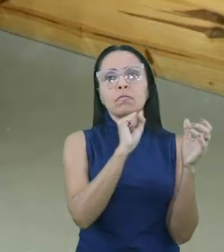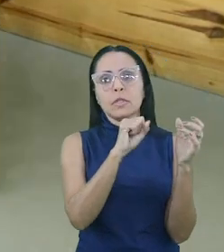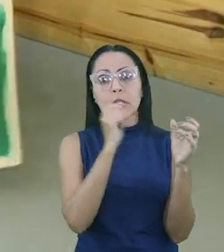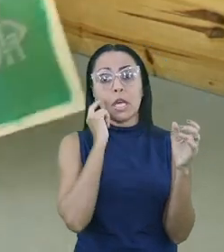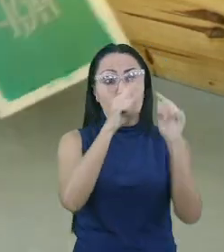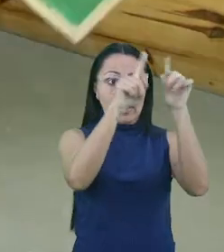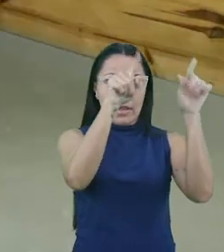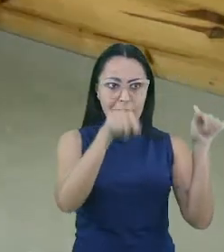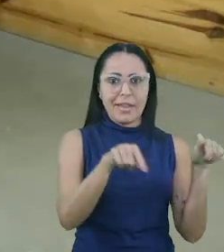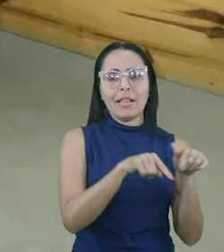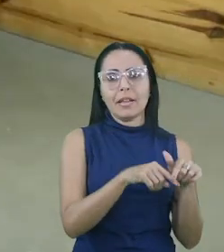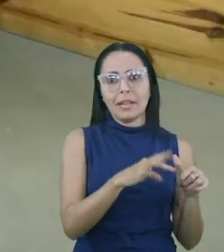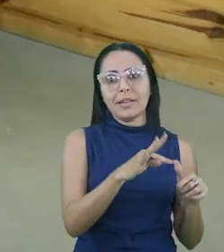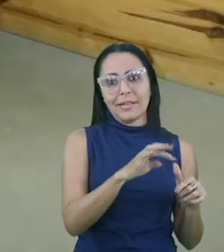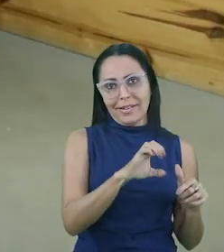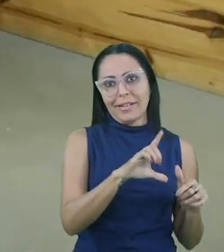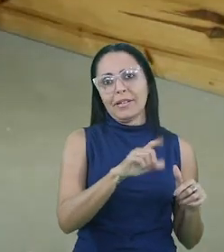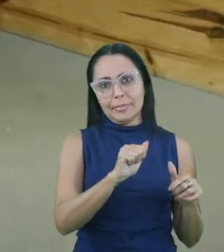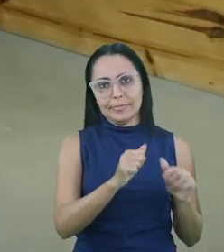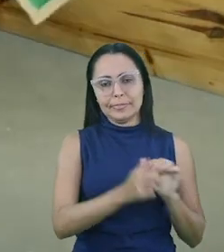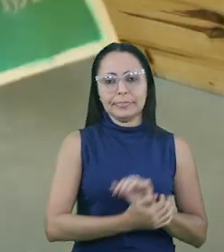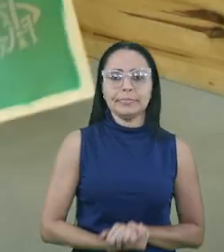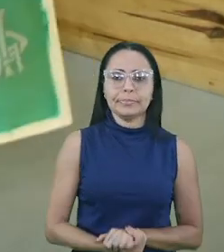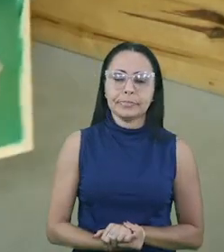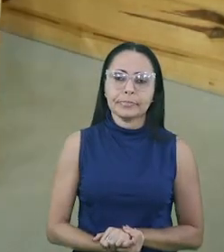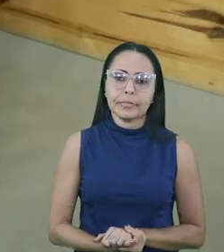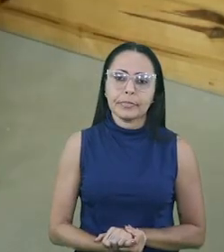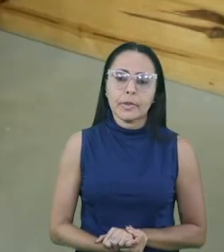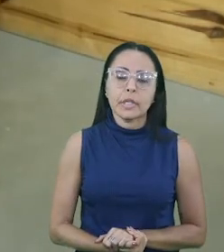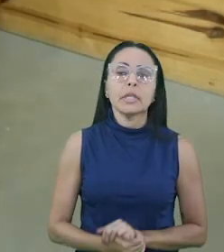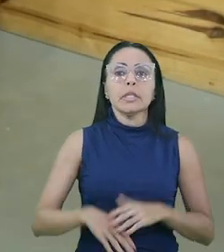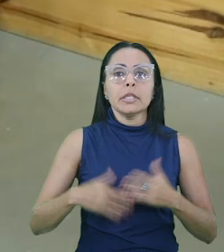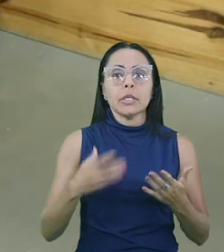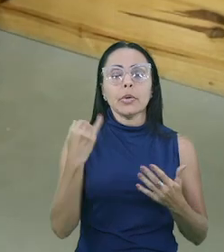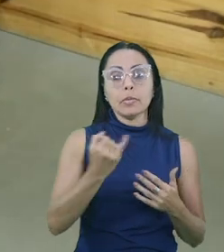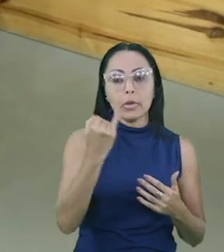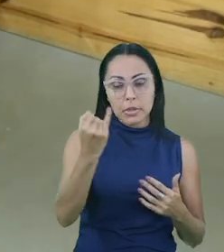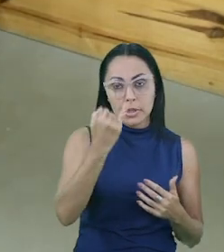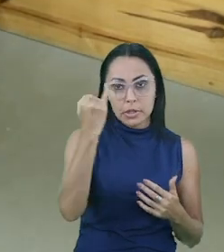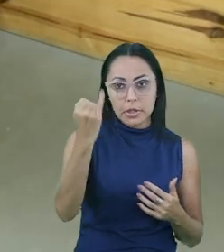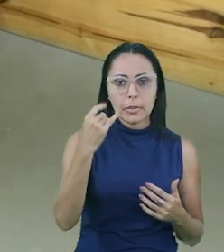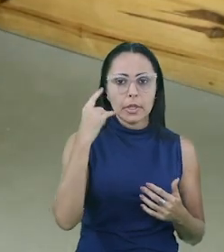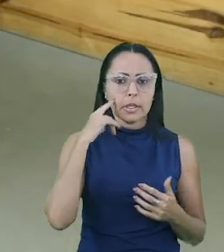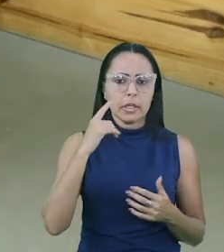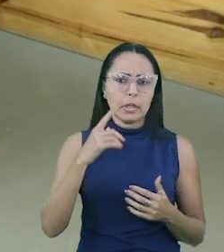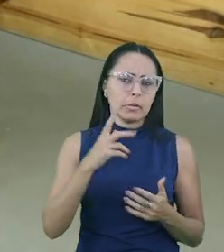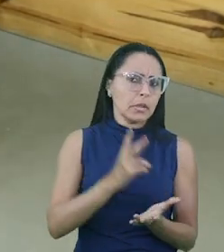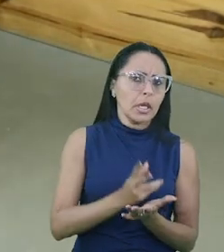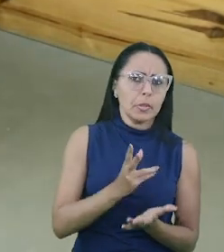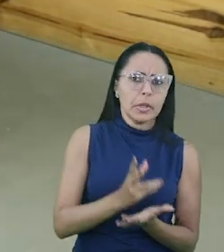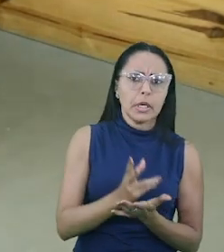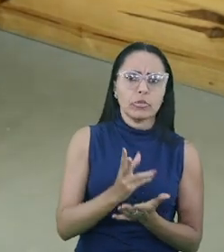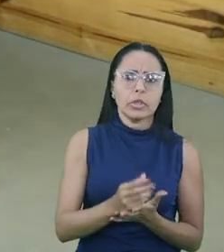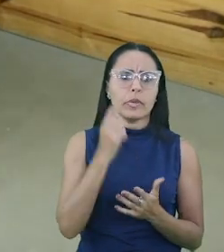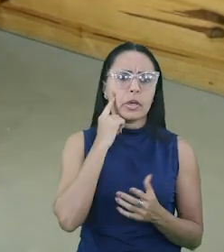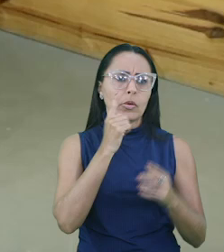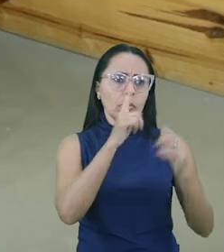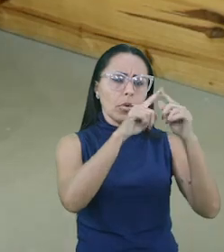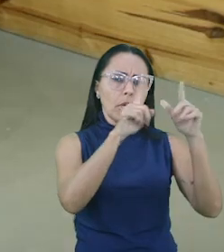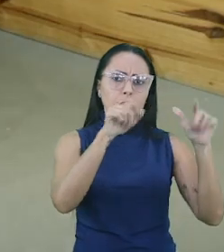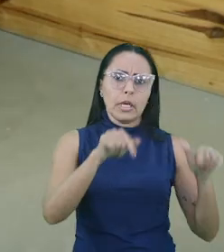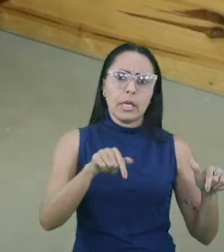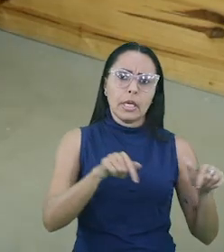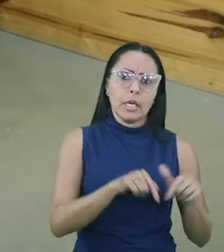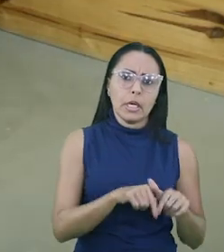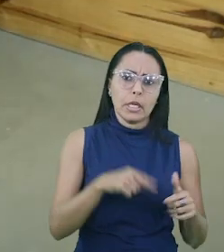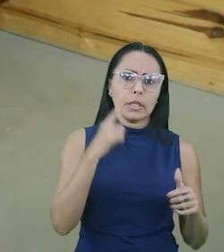tela. Ah, na tela. Isso. Isso é necessário para que toda vez que a gente venha com a tela bater uma